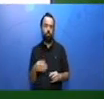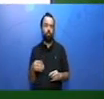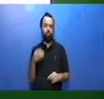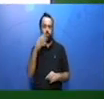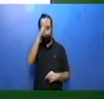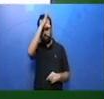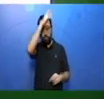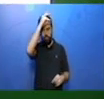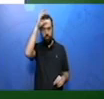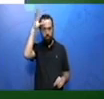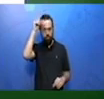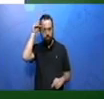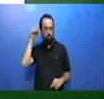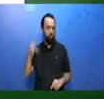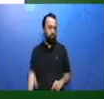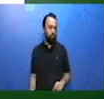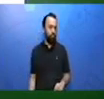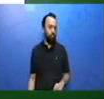bairro.